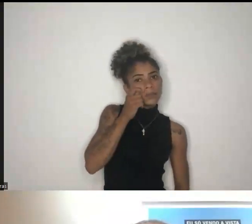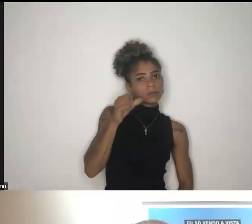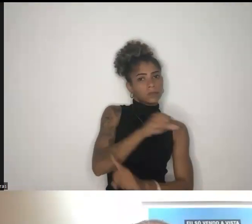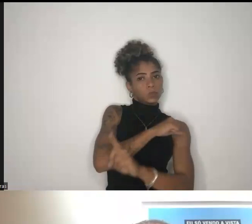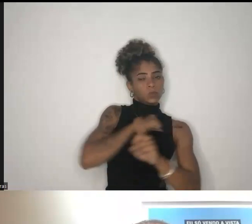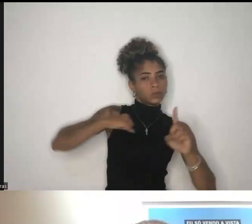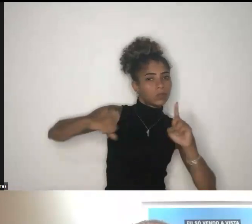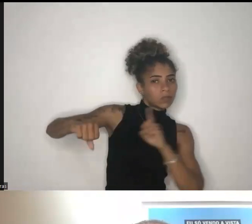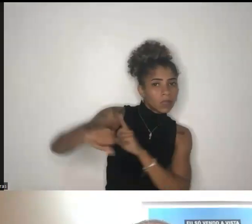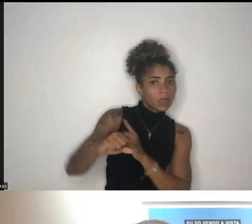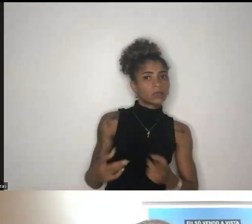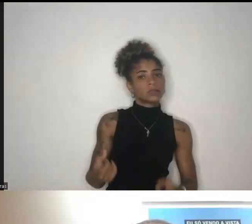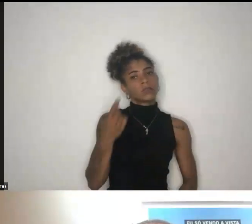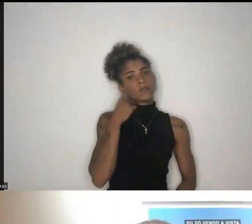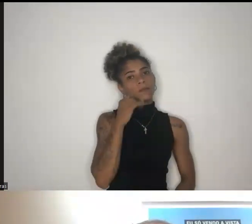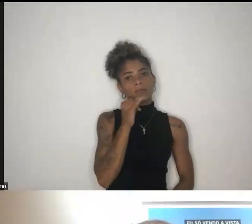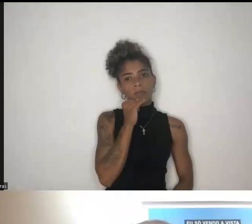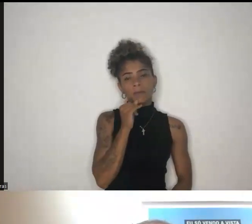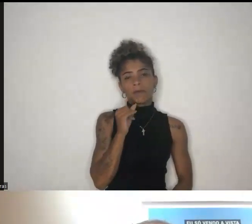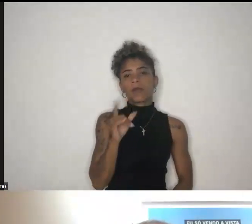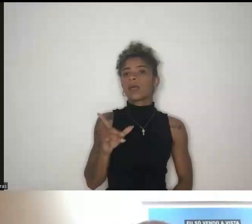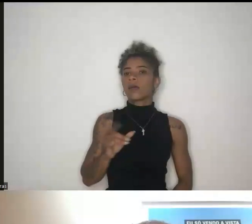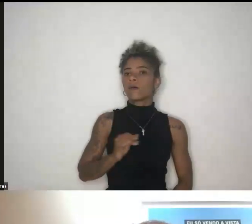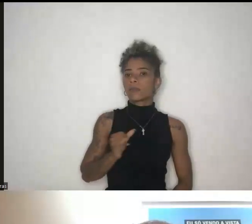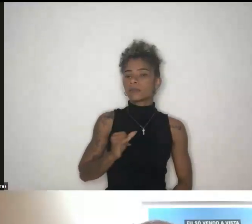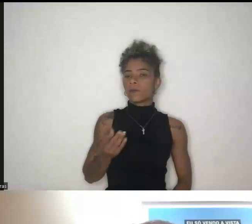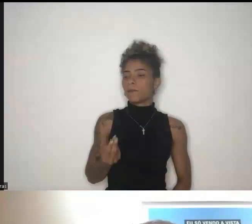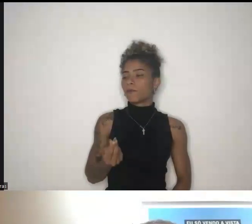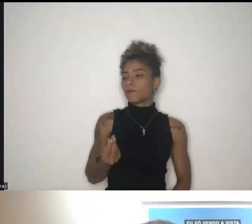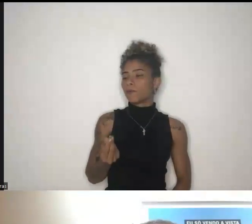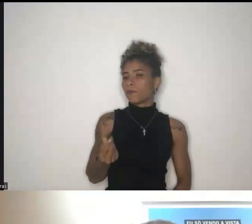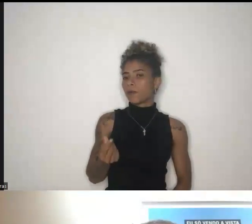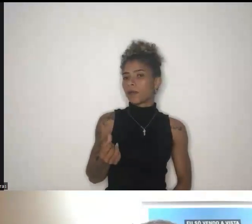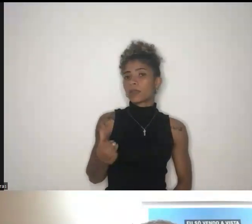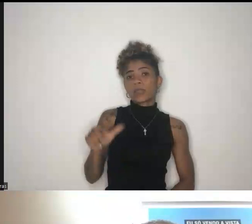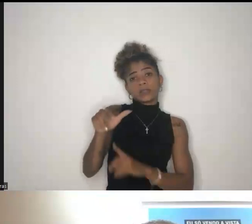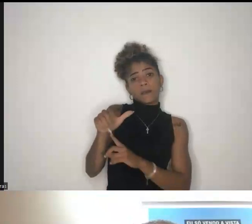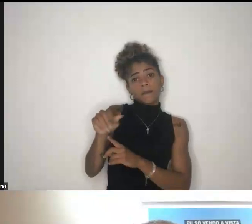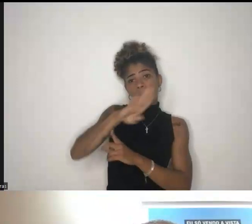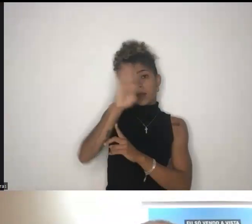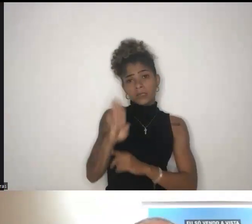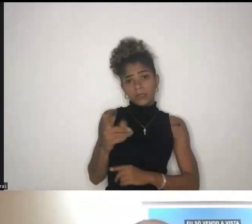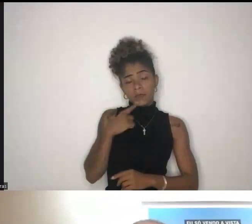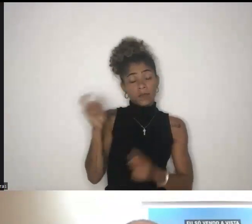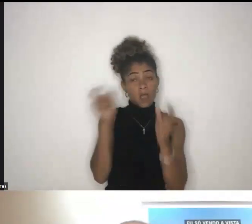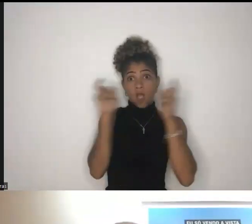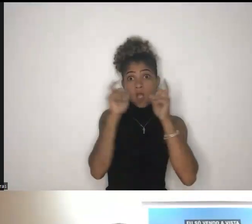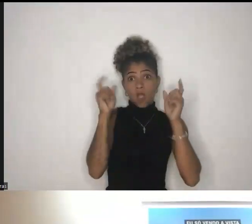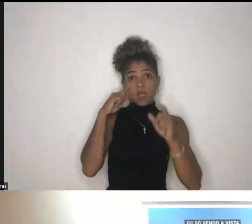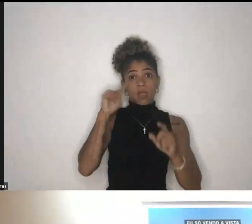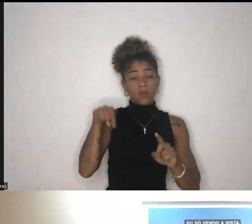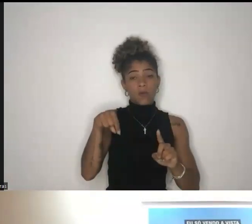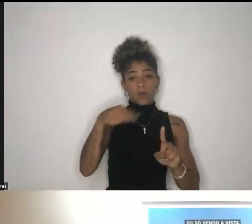aí a gente vê que não algum por exemplo o caso das irmãs Brasil que foram eu fiquei chocado com aquele Case